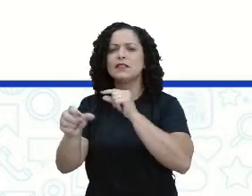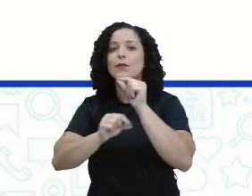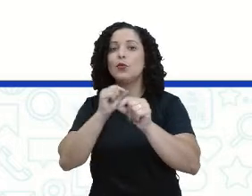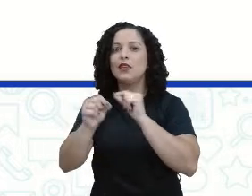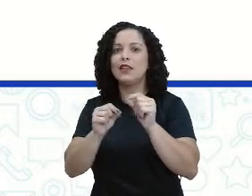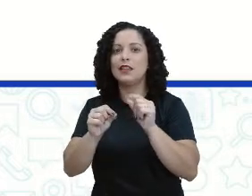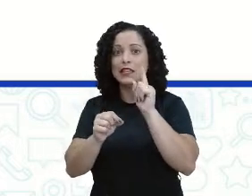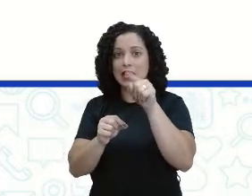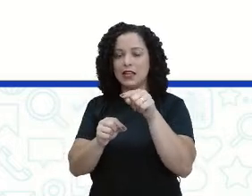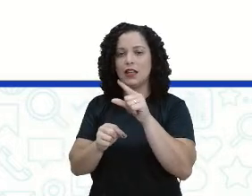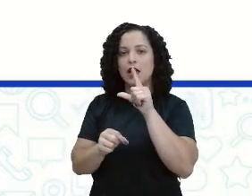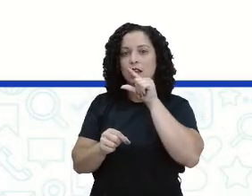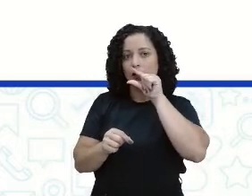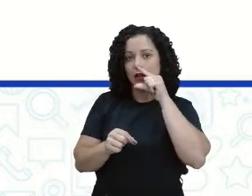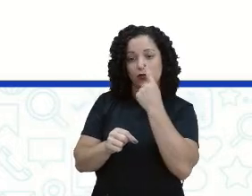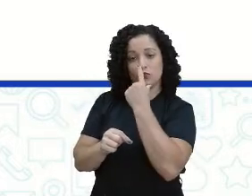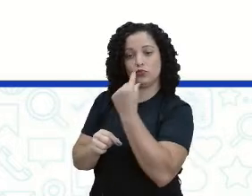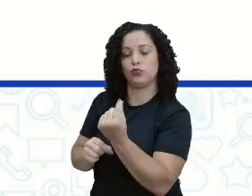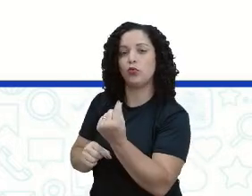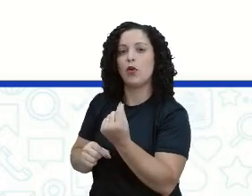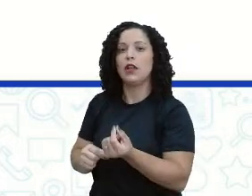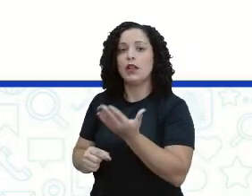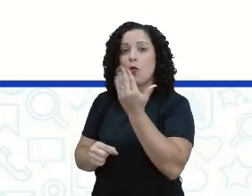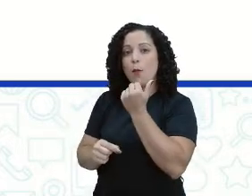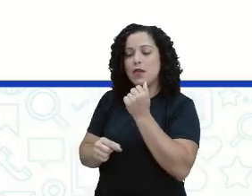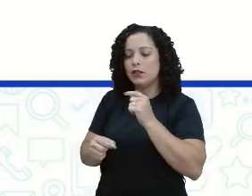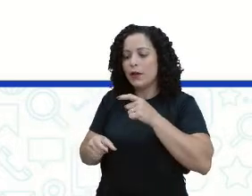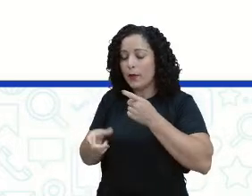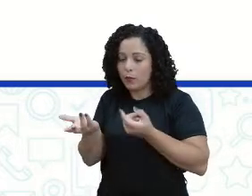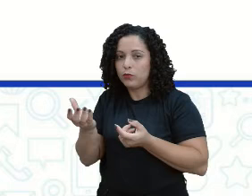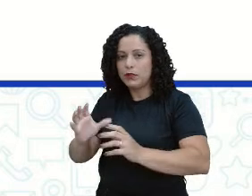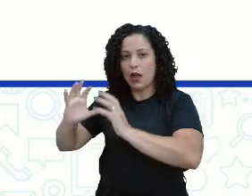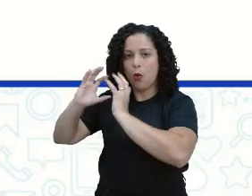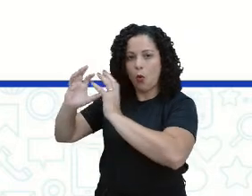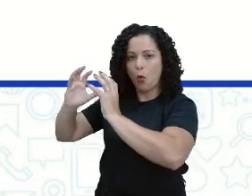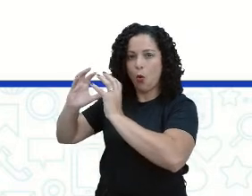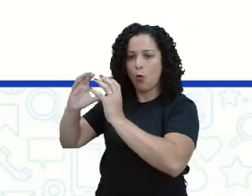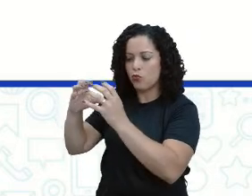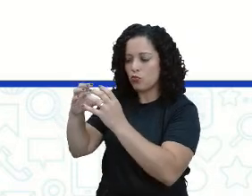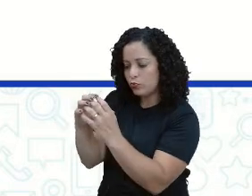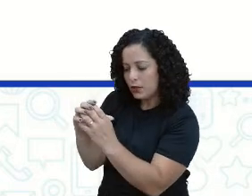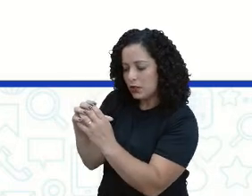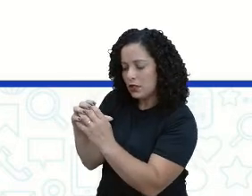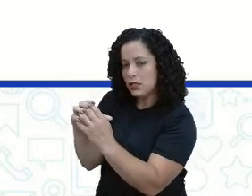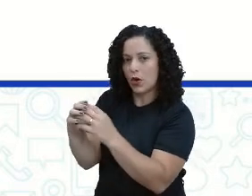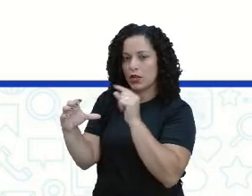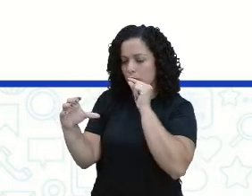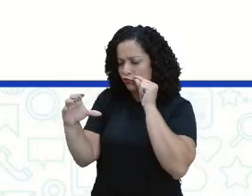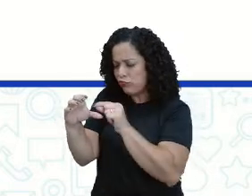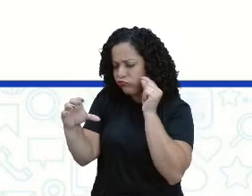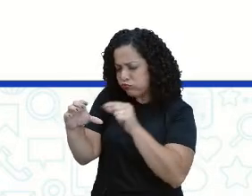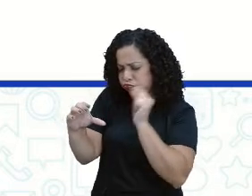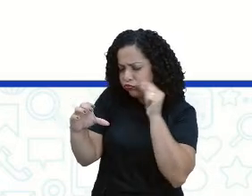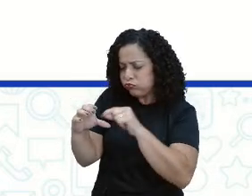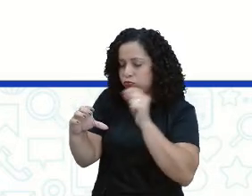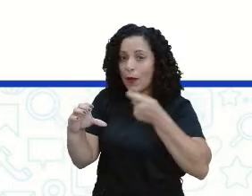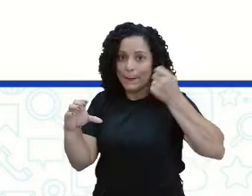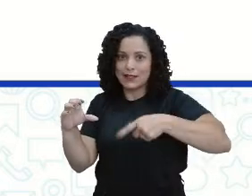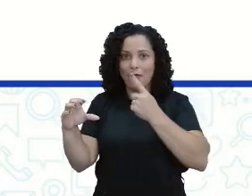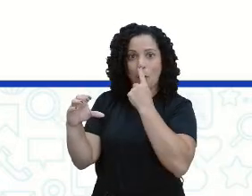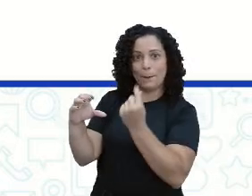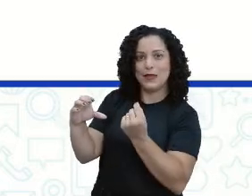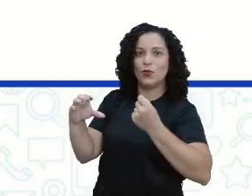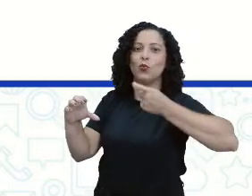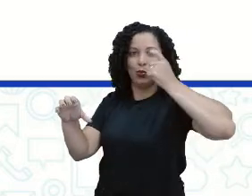essas aves, para se alimentar, elas precisavam quebrar, né? Então, por isso também a questão da